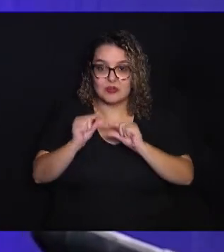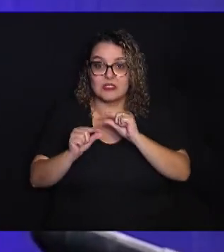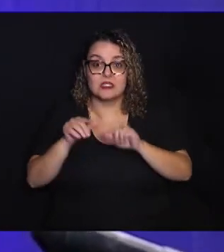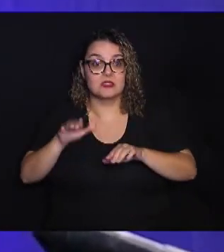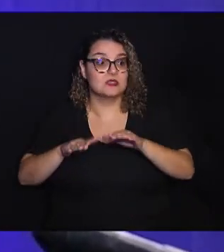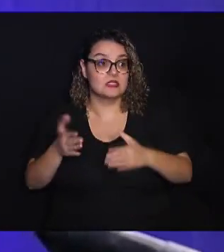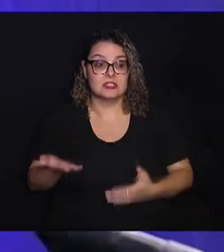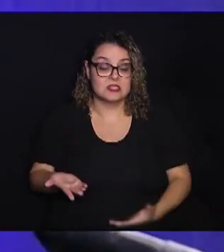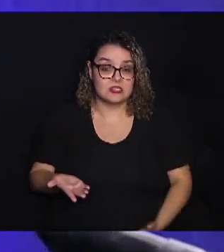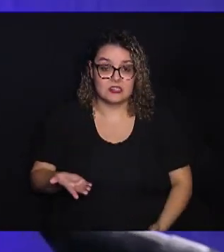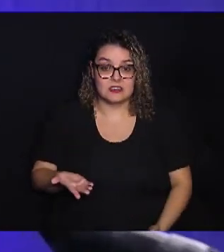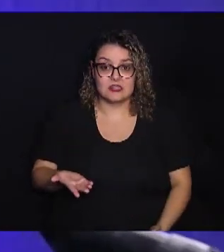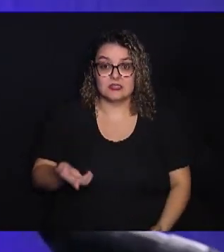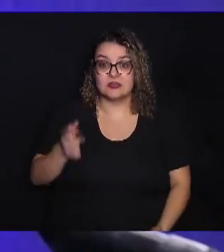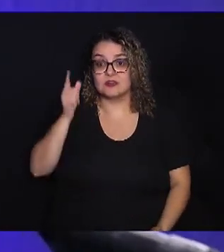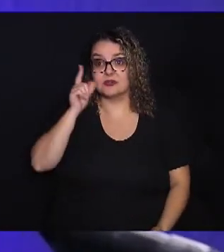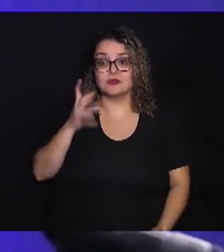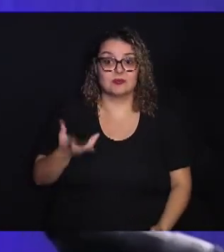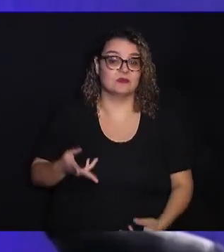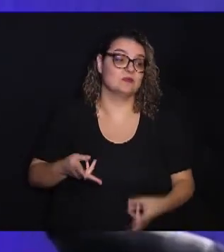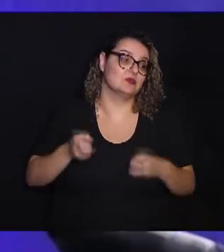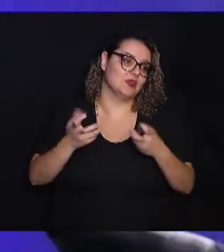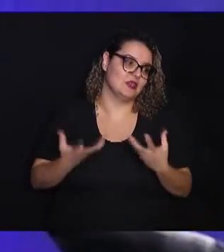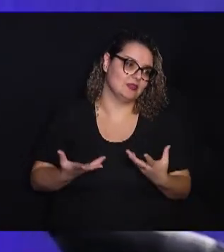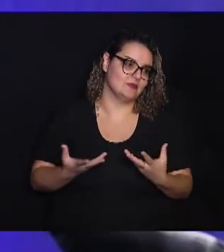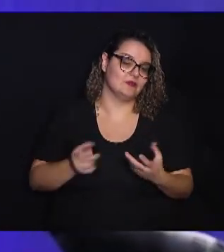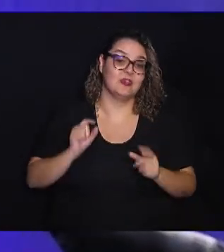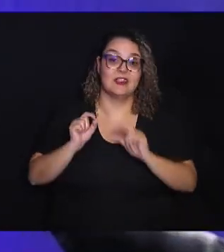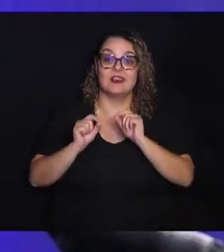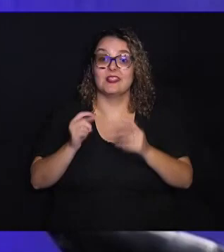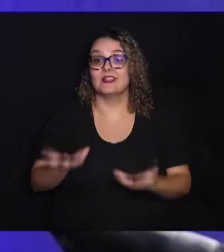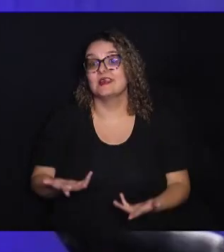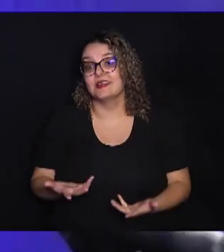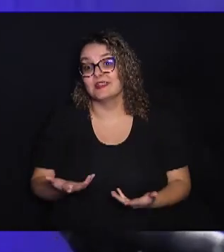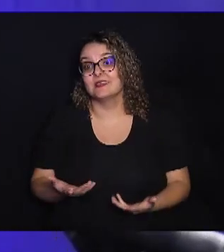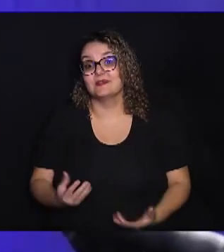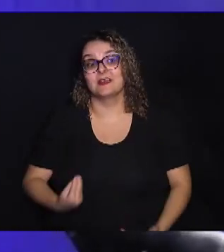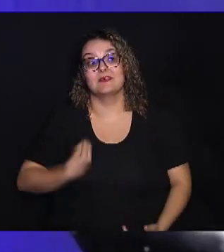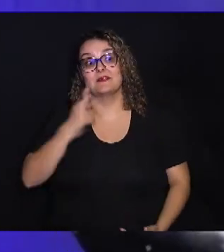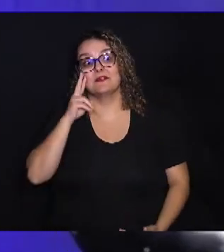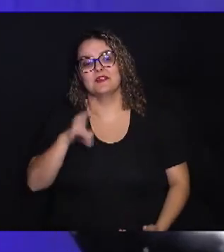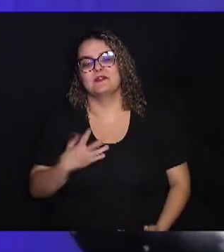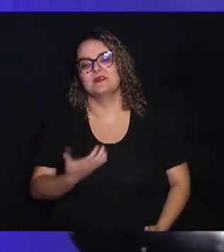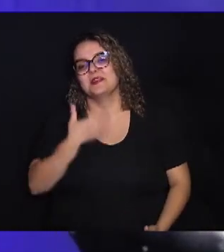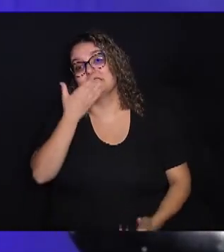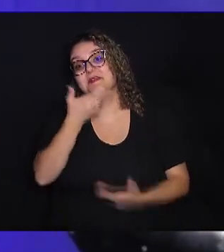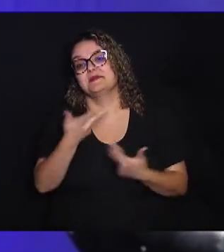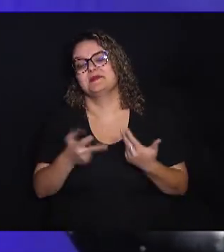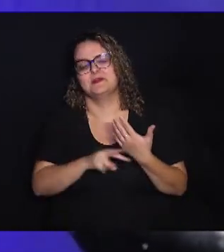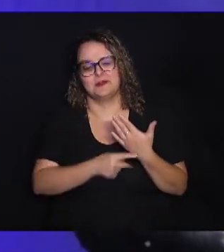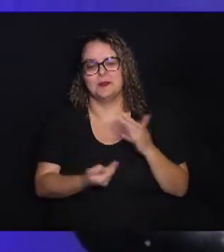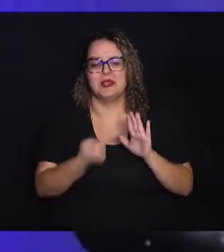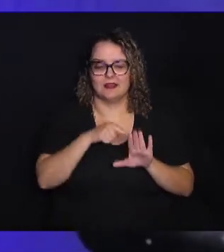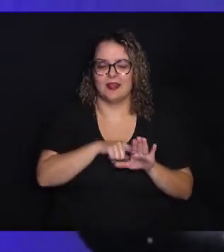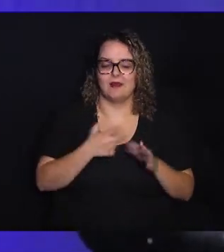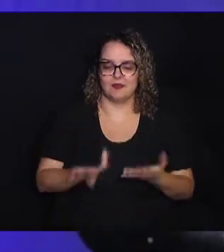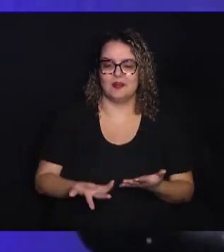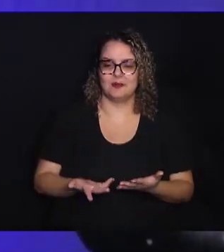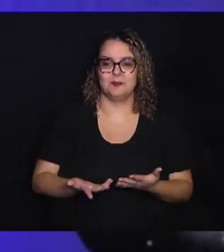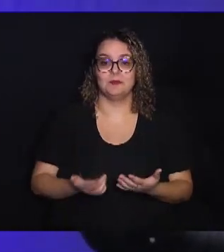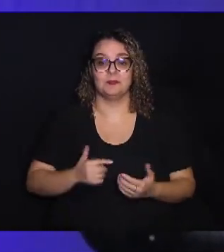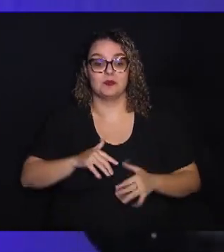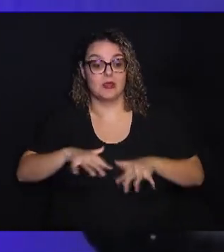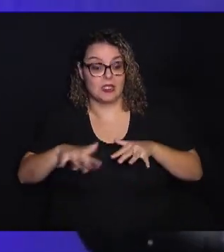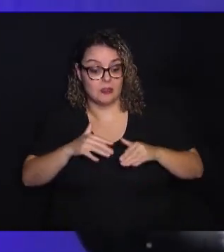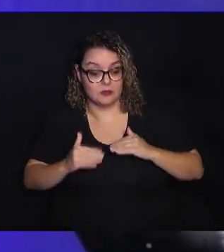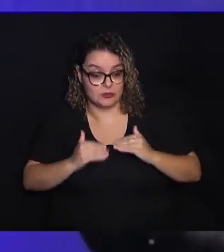a gente não consegue perceber quem é que vai comer esse fruto, né? Sim. Mas sabe? Então, esse movimento do